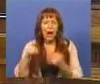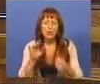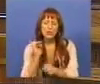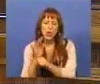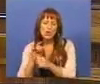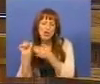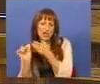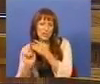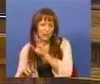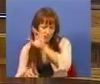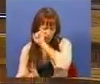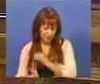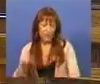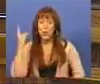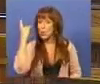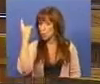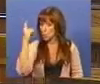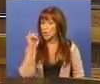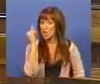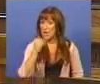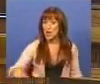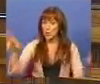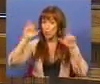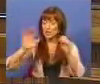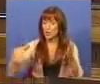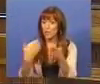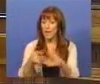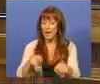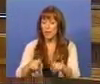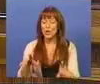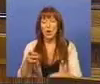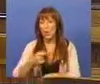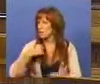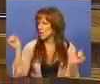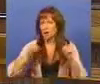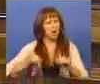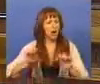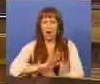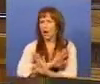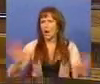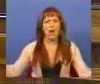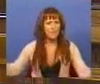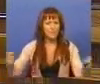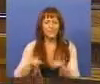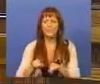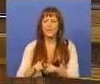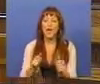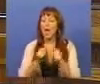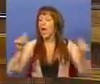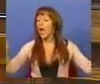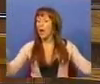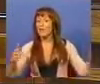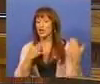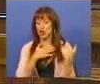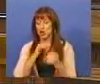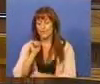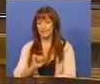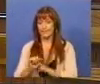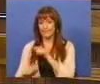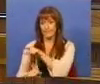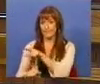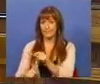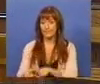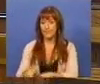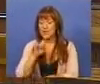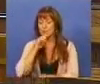outros aspectos. Um deles, a inovação aqui trazida, da qual discordamos frontalmente, de que se afaste da responsabilidade